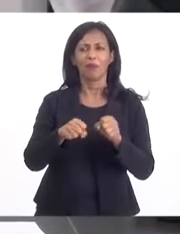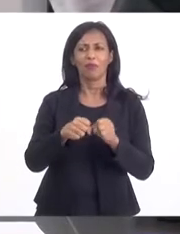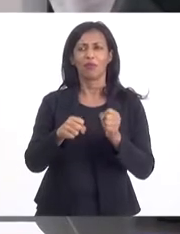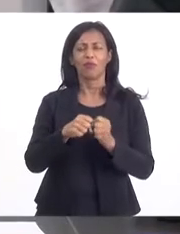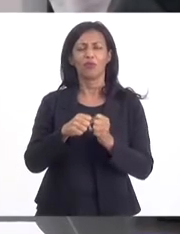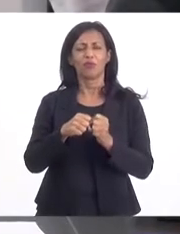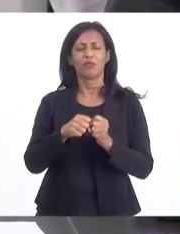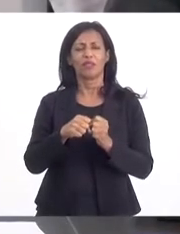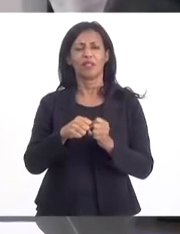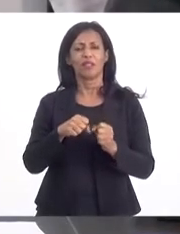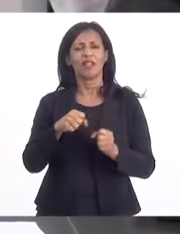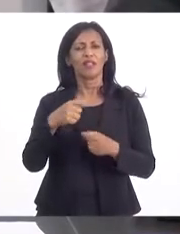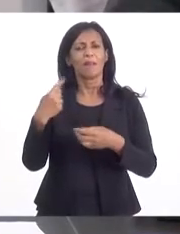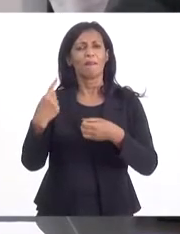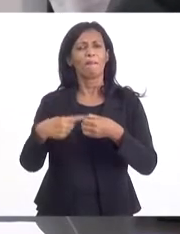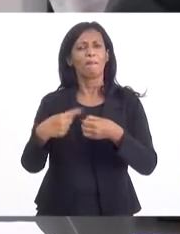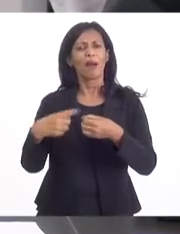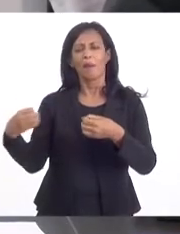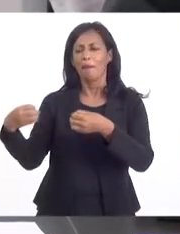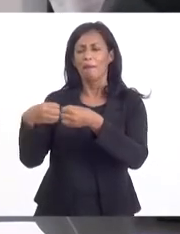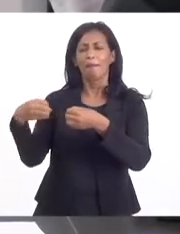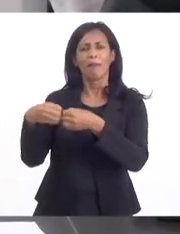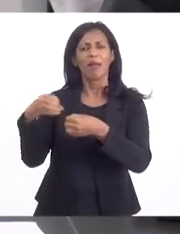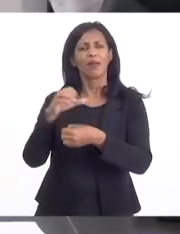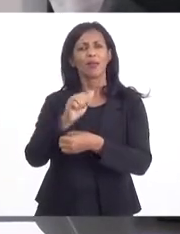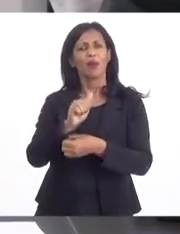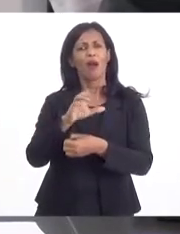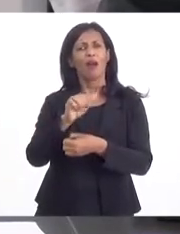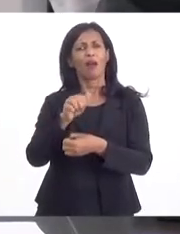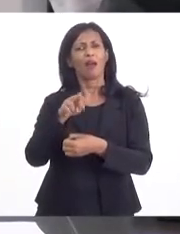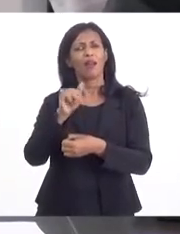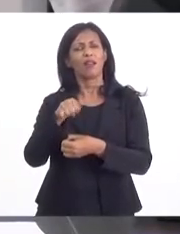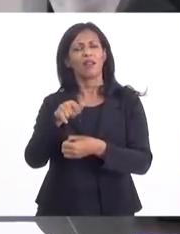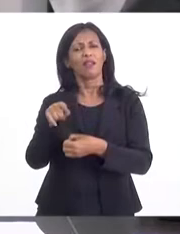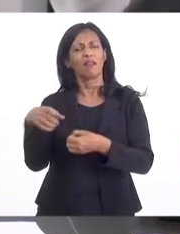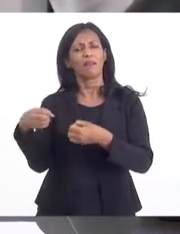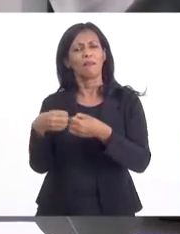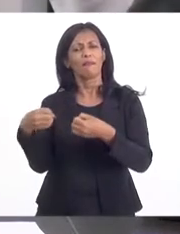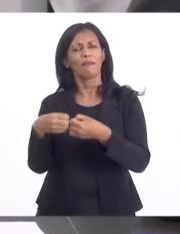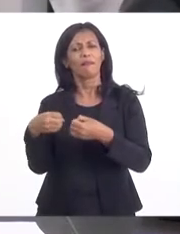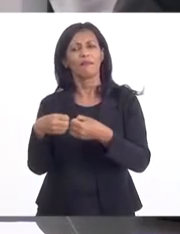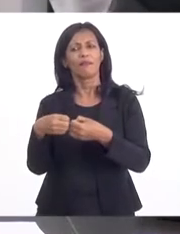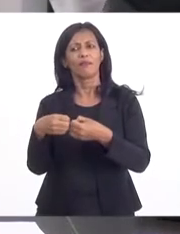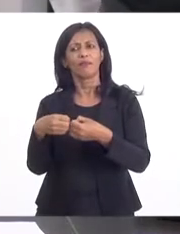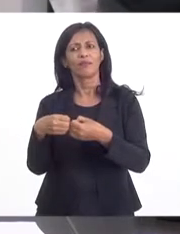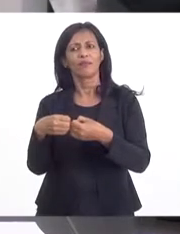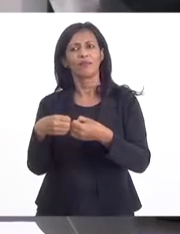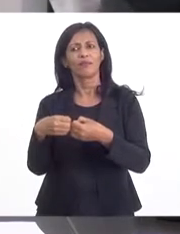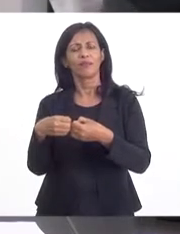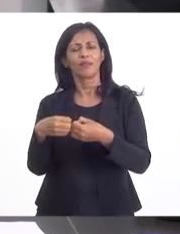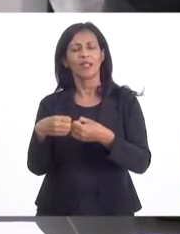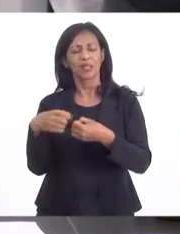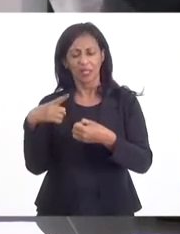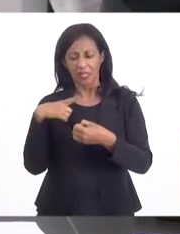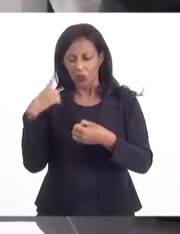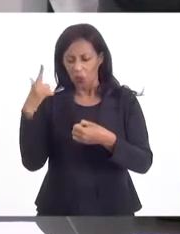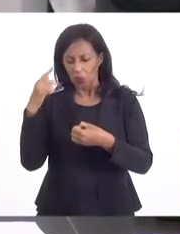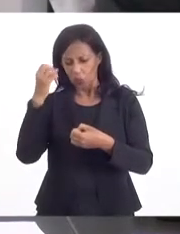Coelho Neto. Não, não é Coelho Neto. É ali colado a Cari, ali tem um outro bairro colado a Cari. Fazenda Botafogo ali? Não, não.